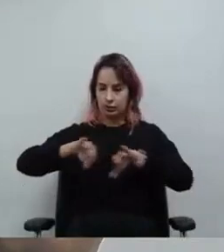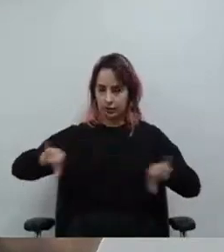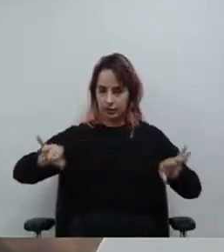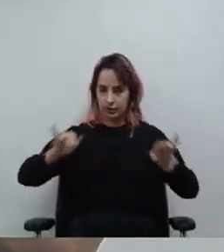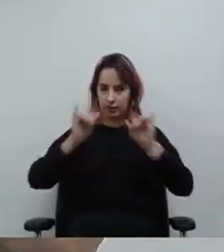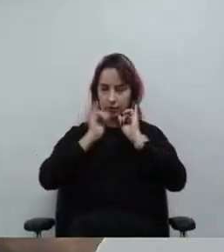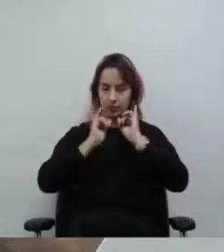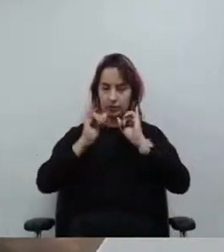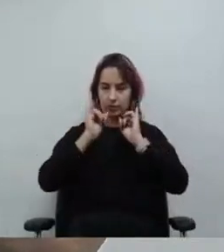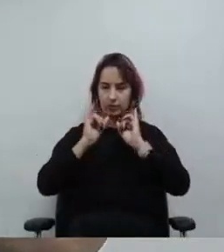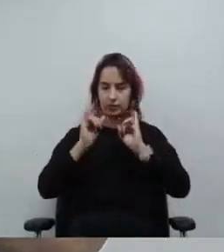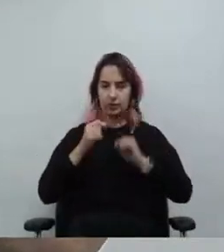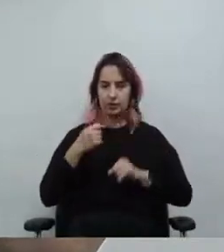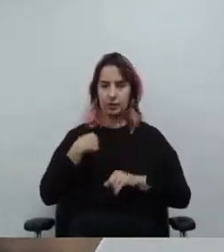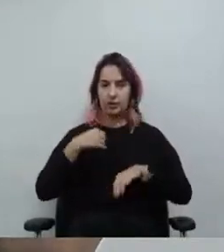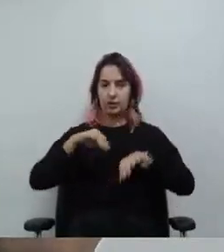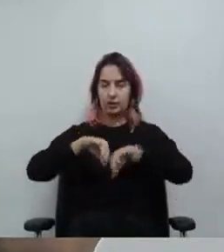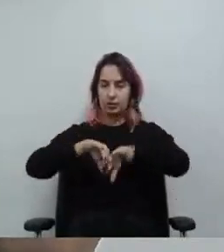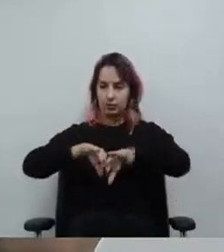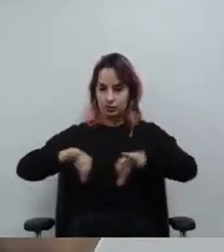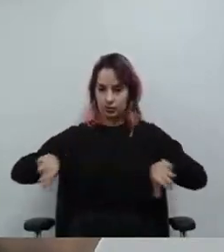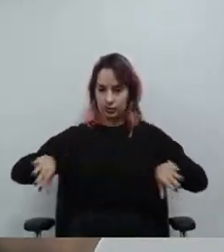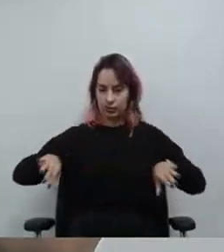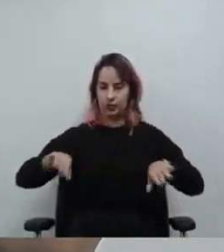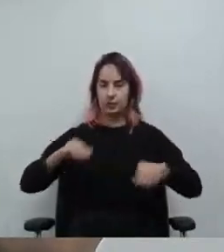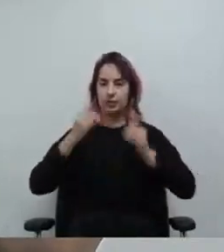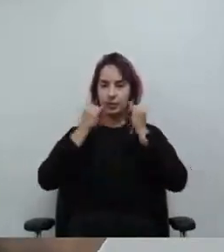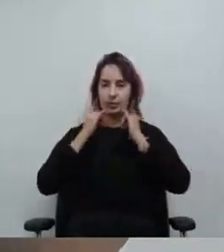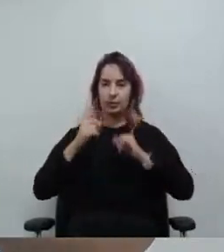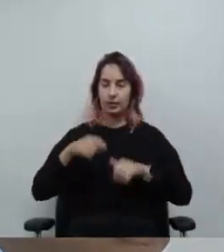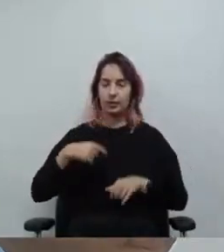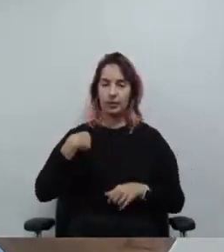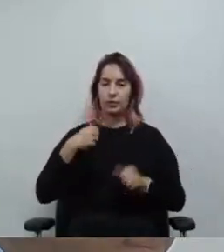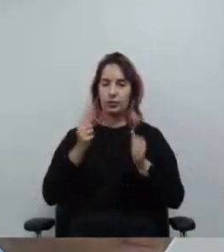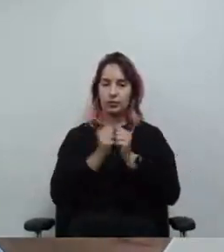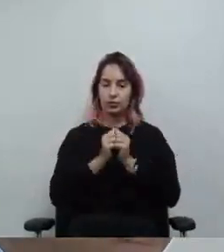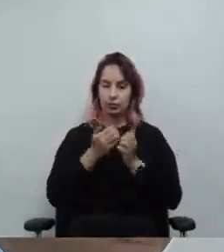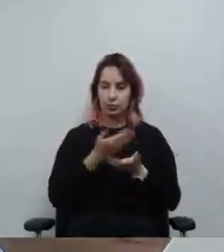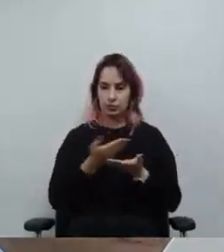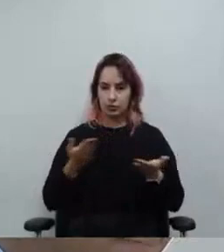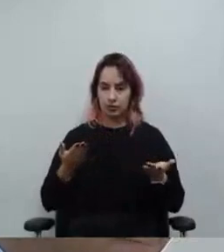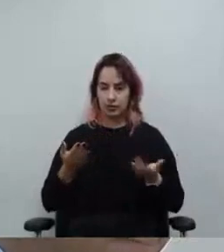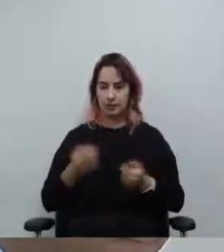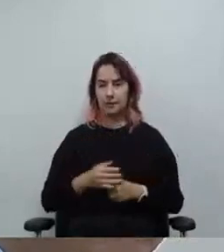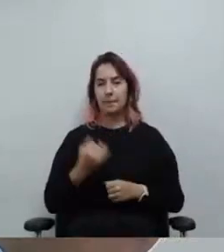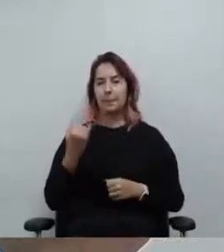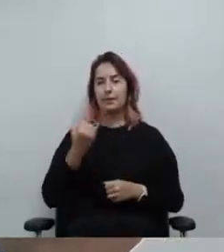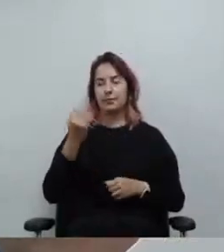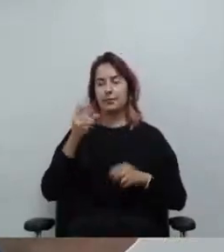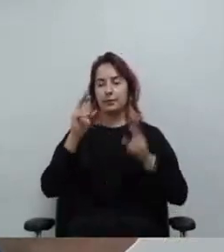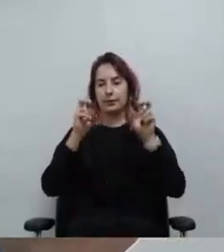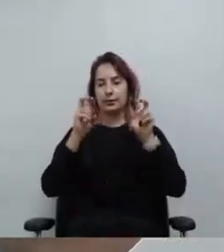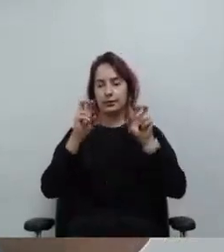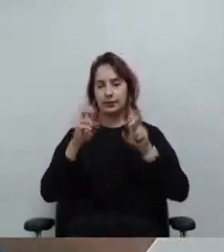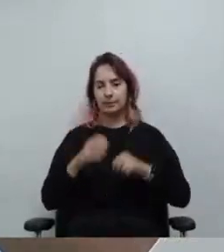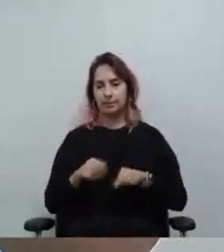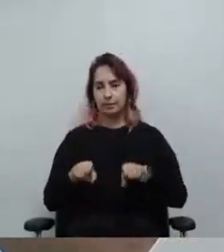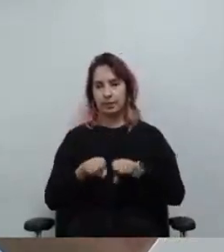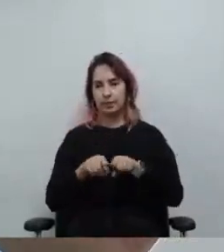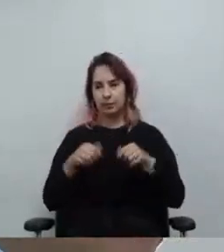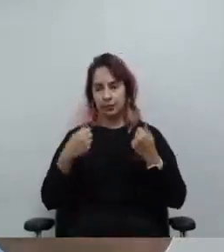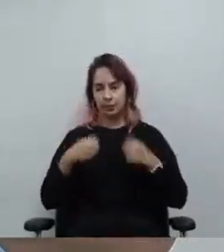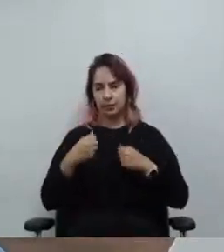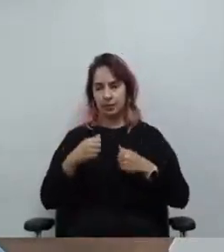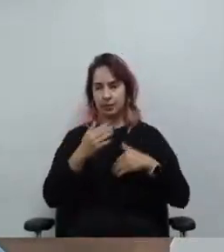aí estou afastada para a campanha, me afastei da campanha para estar aqui hoje, né, para a gente discutir a expansão diante da importância do tema e da necessidade